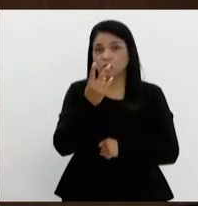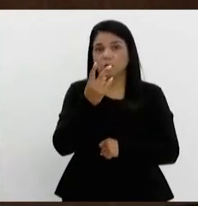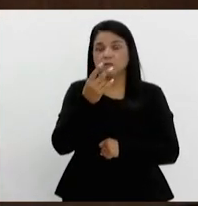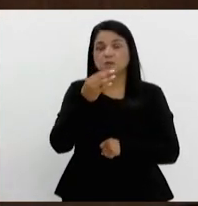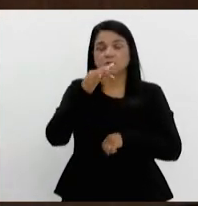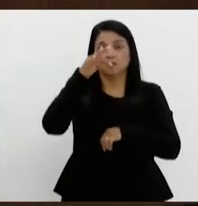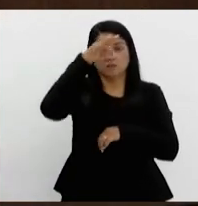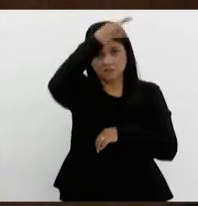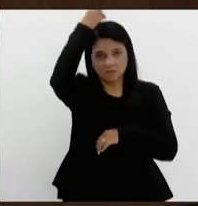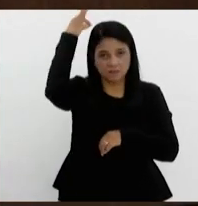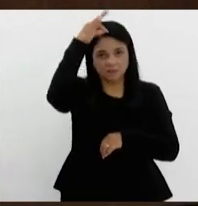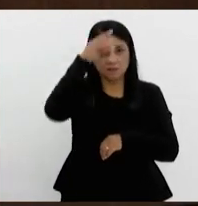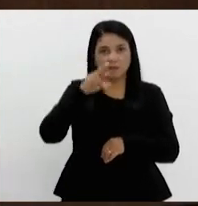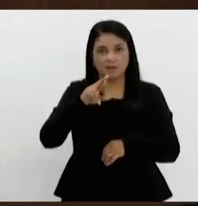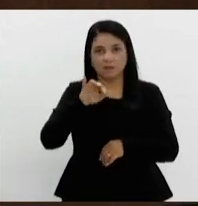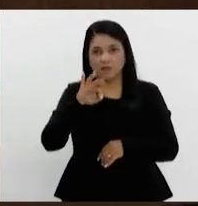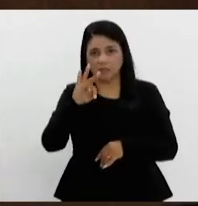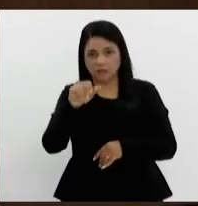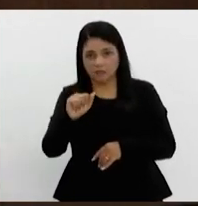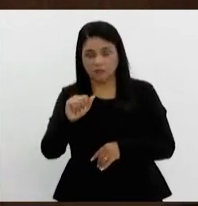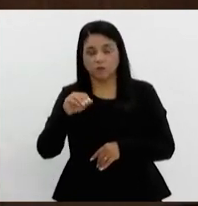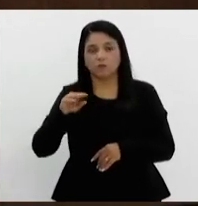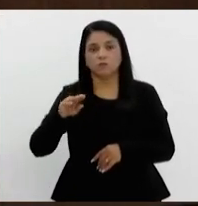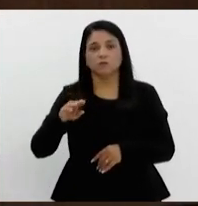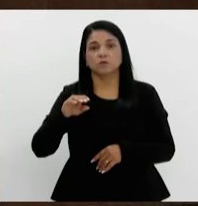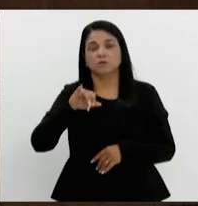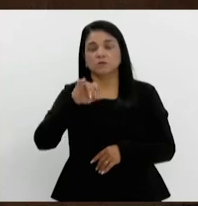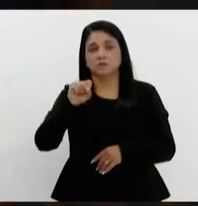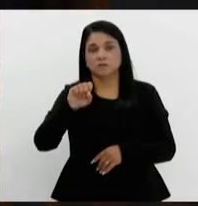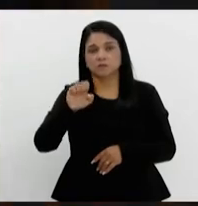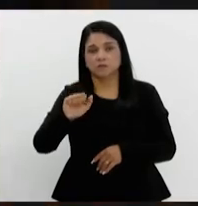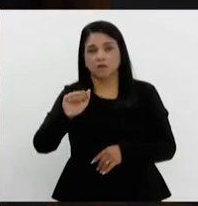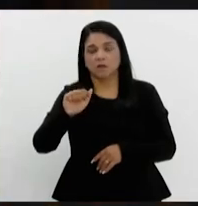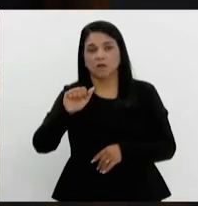do Zaru, Santa Rita de Cássio. Então,